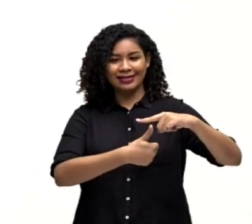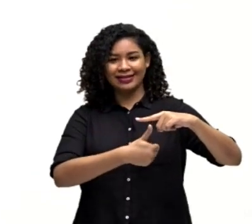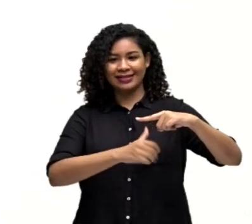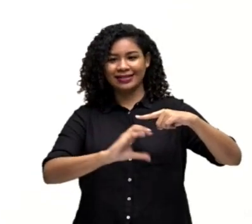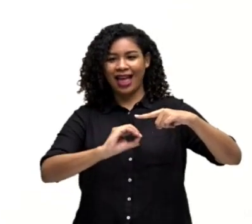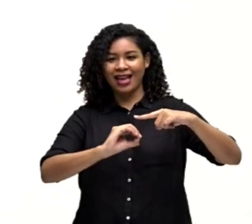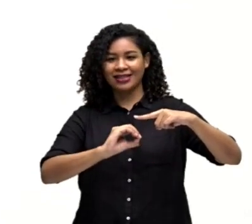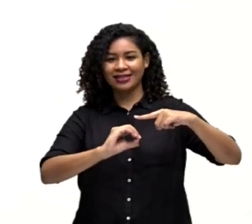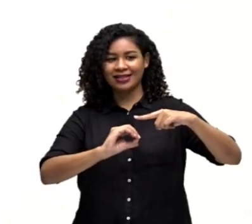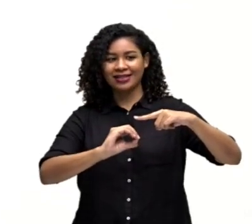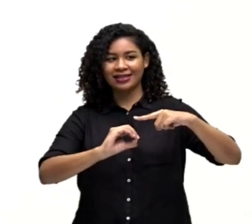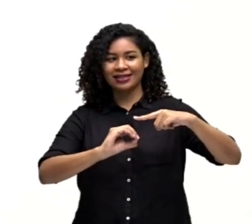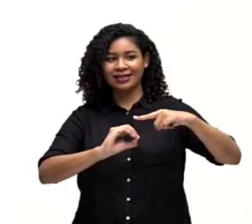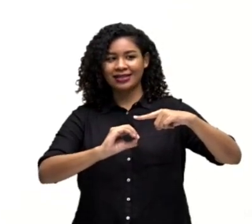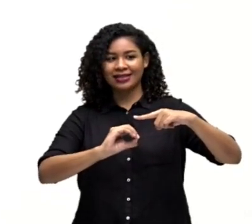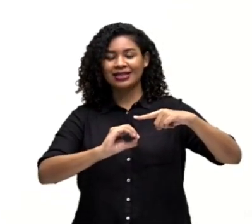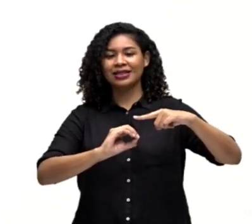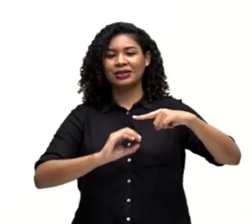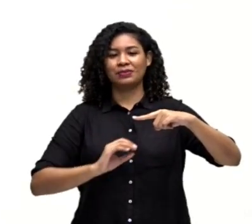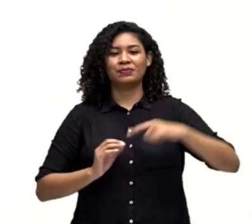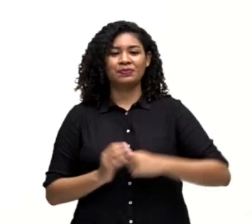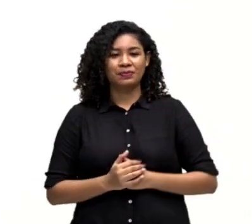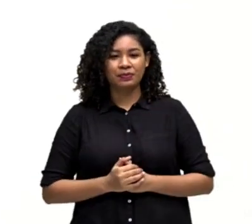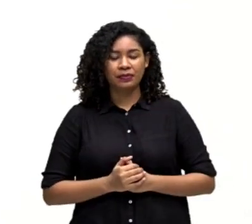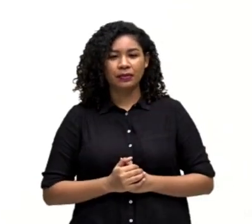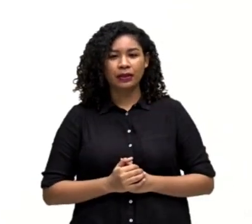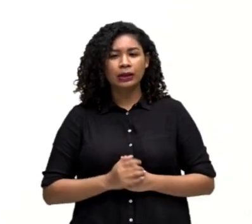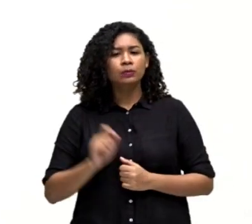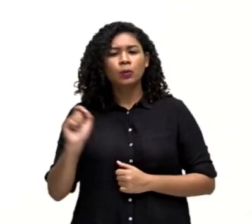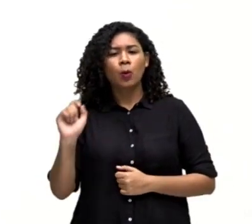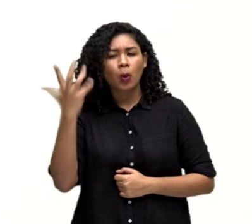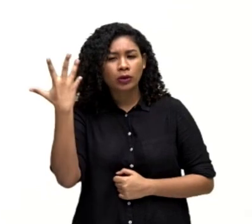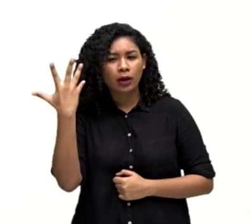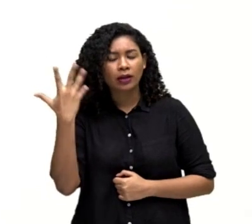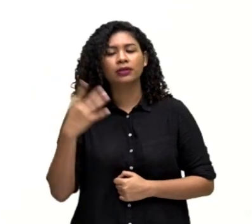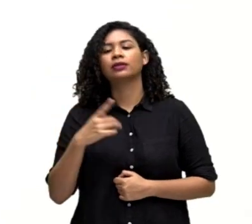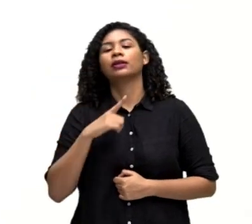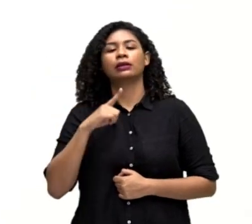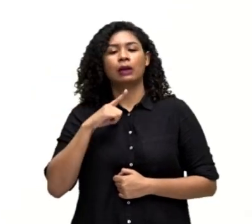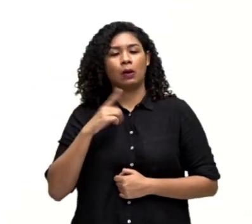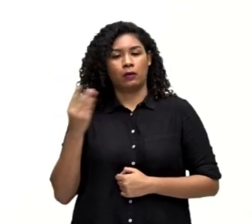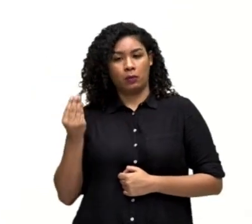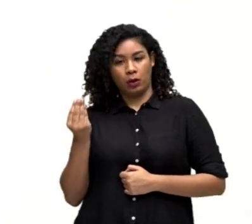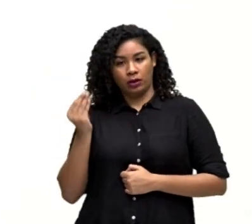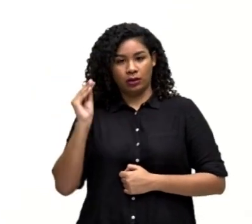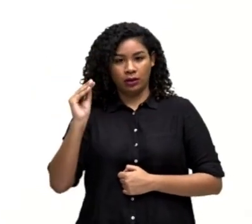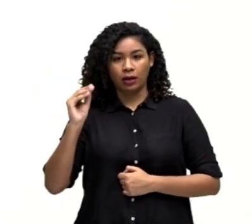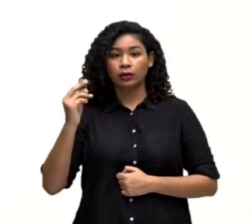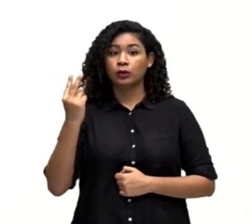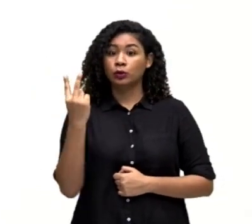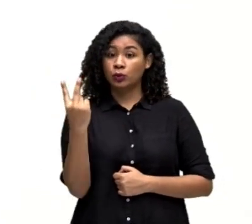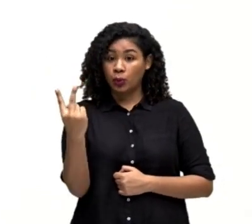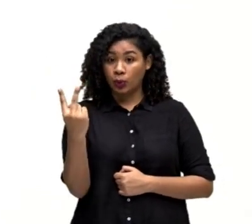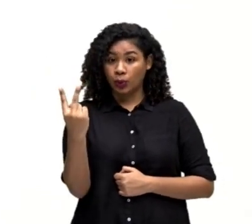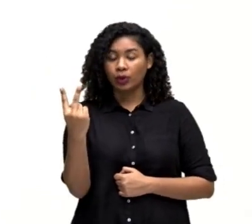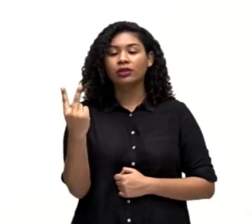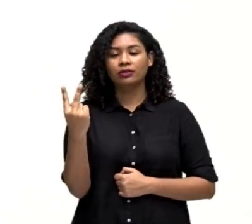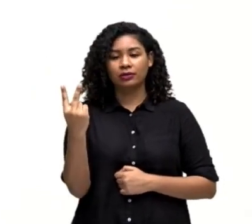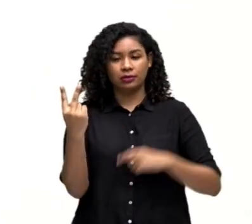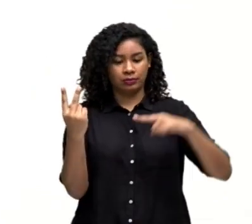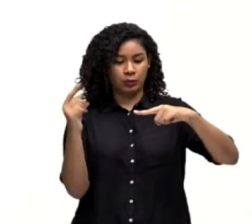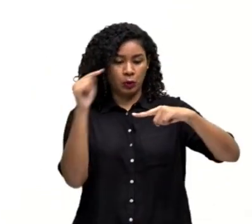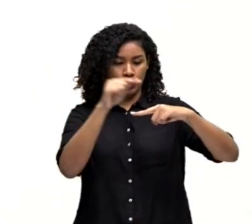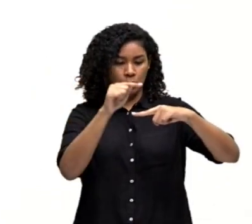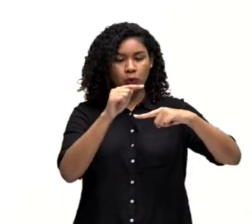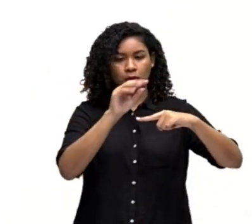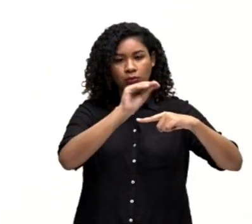eu tenho apenas um zero, o que vai acontecer? Eu vou escrever o 2, que é justamente o nosso